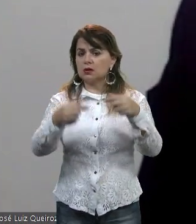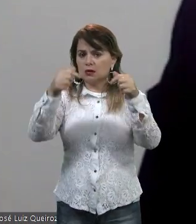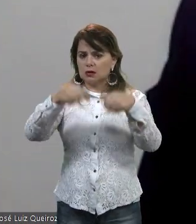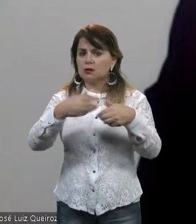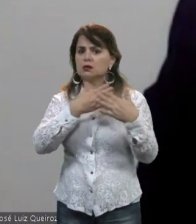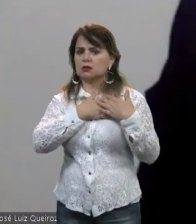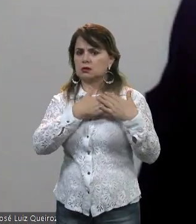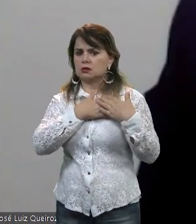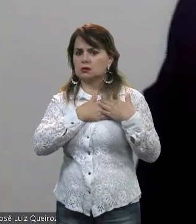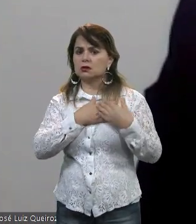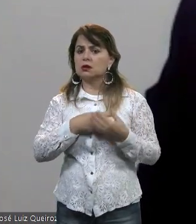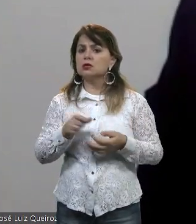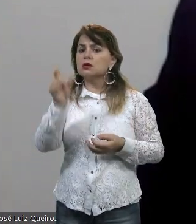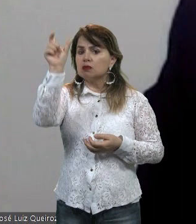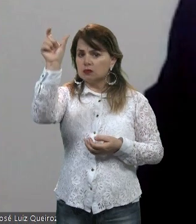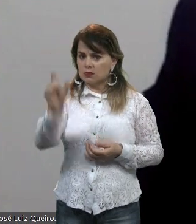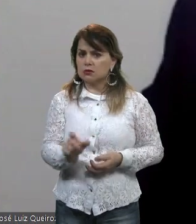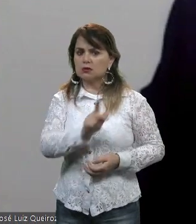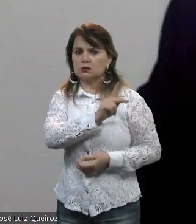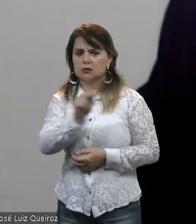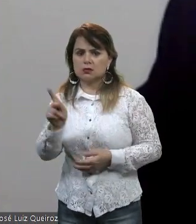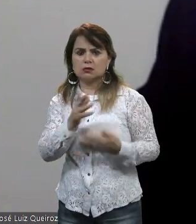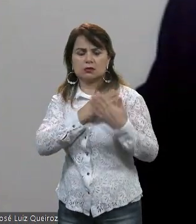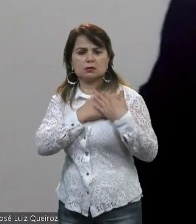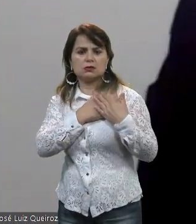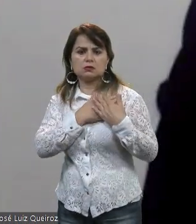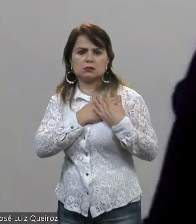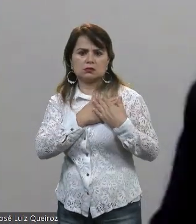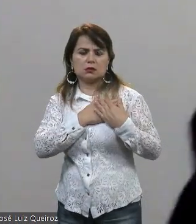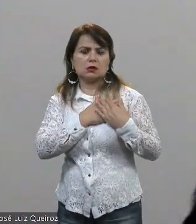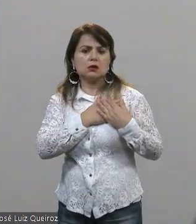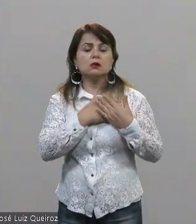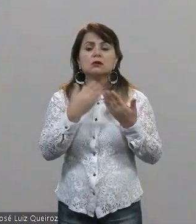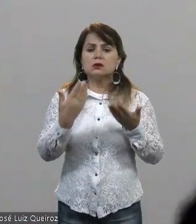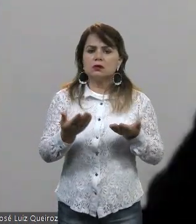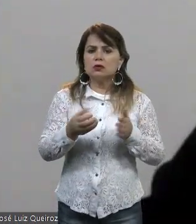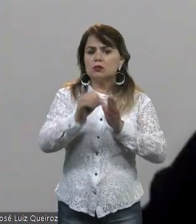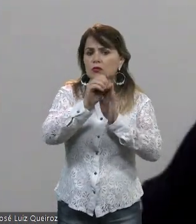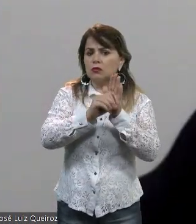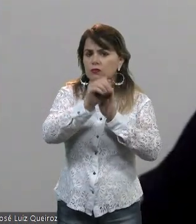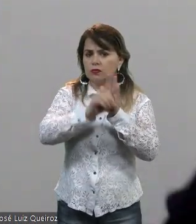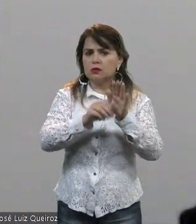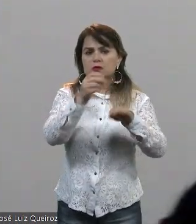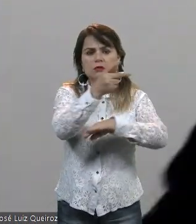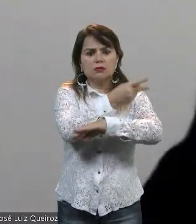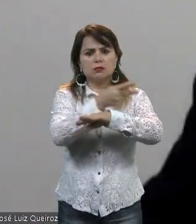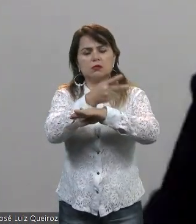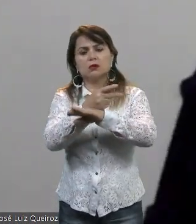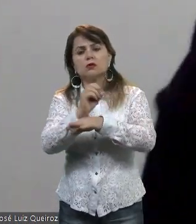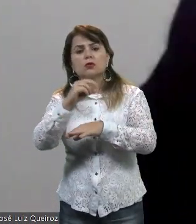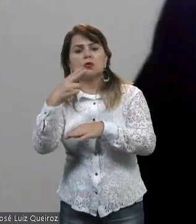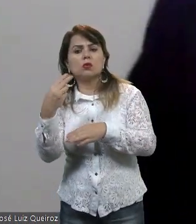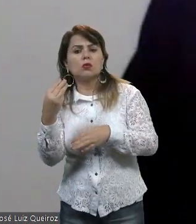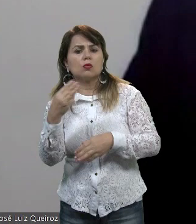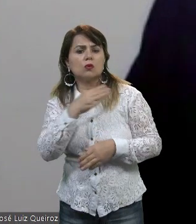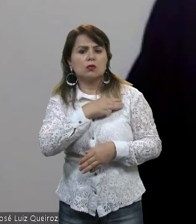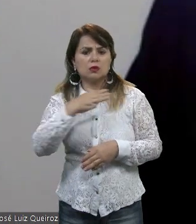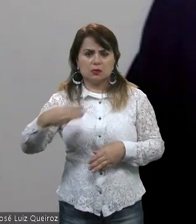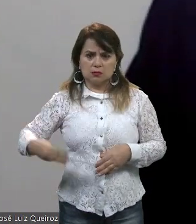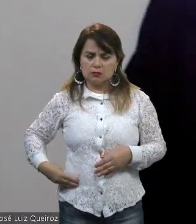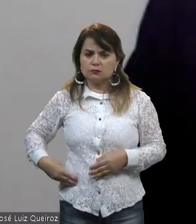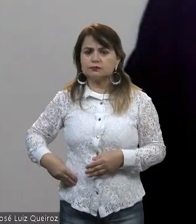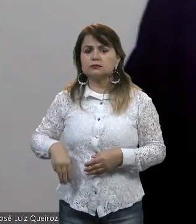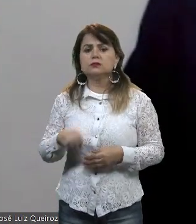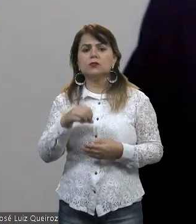que de forma responsável, independente do ofício do procurador, o Ministério Público, independente da posição